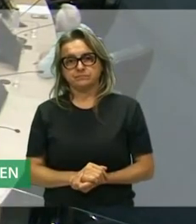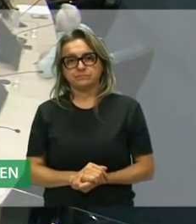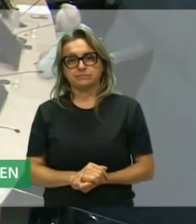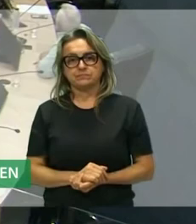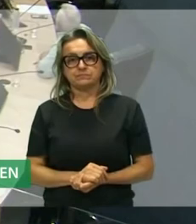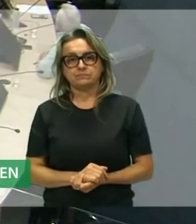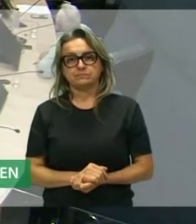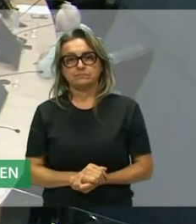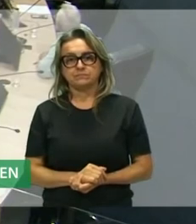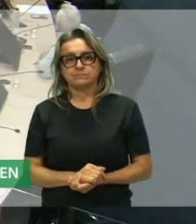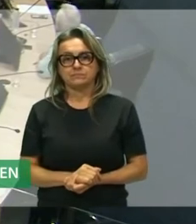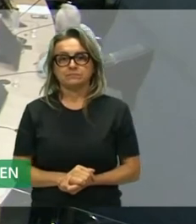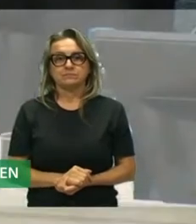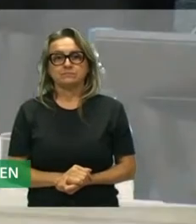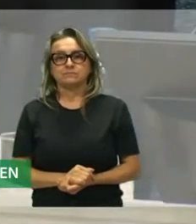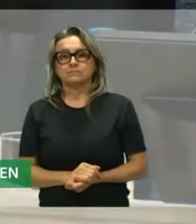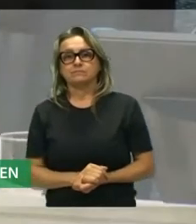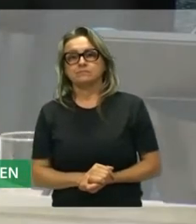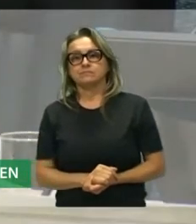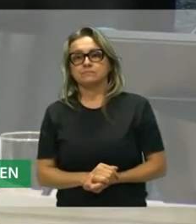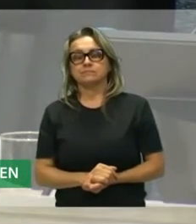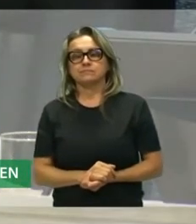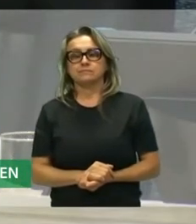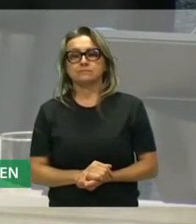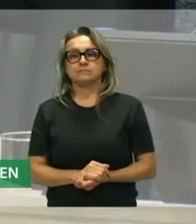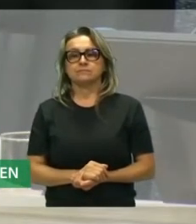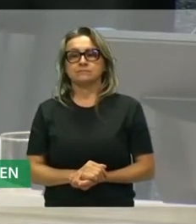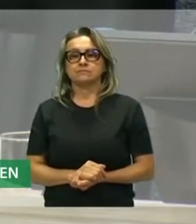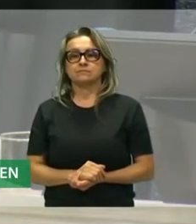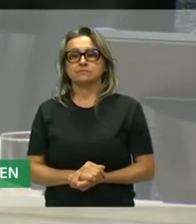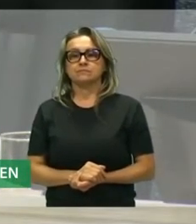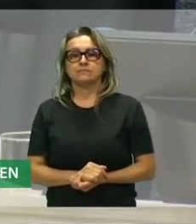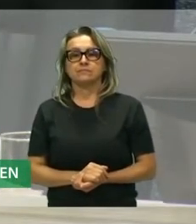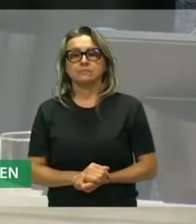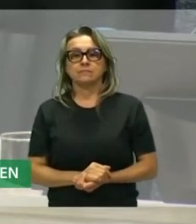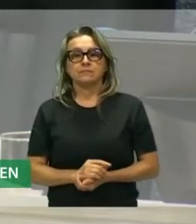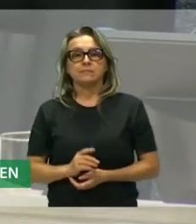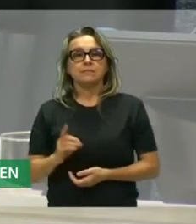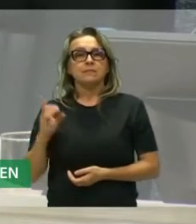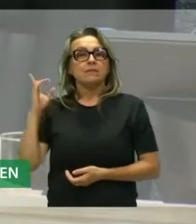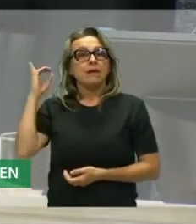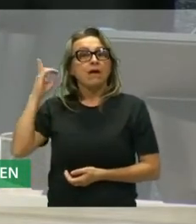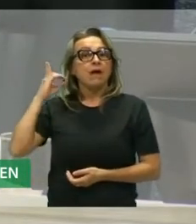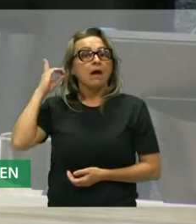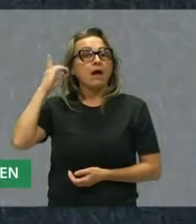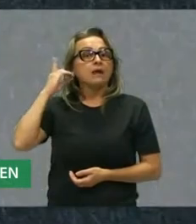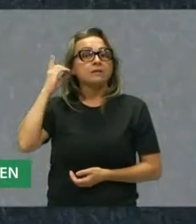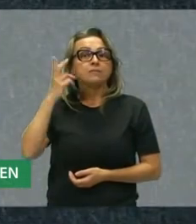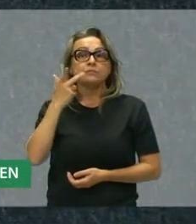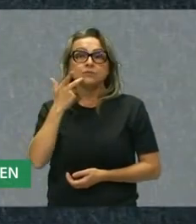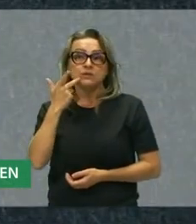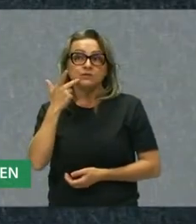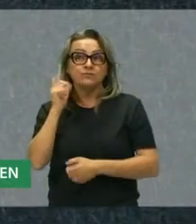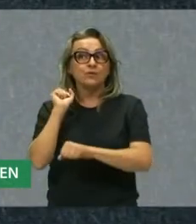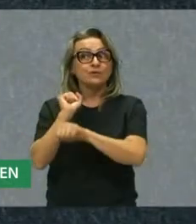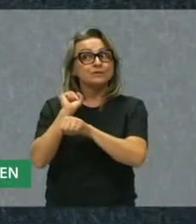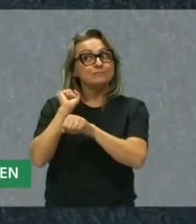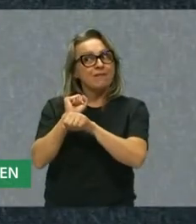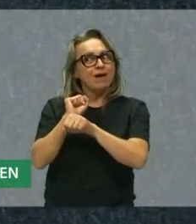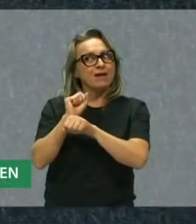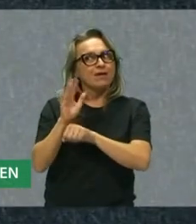É verdade. O deputado disse que espera que você não precise. Eu também espero. Tem um minuto para a